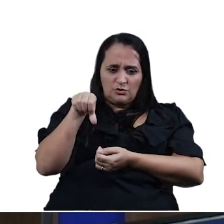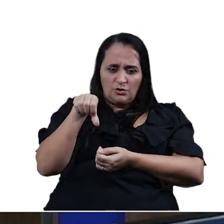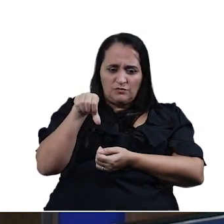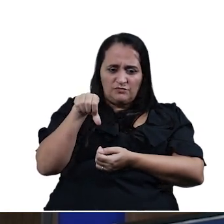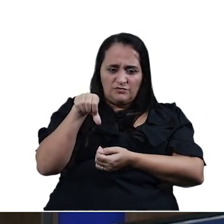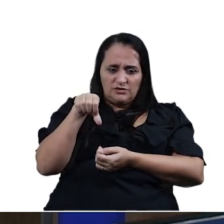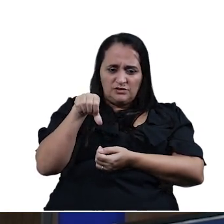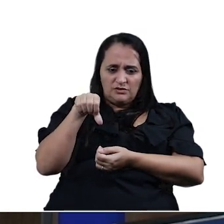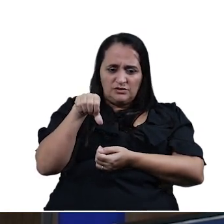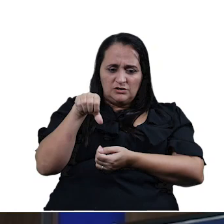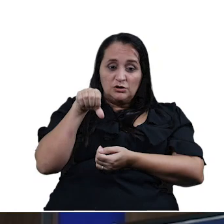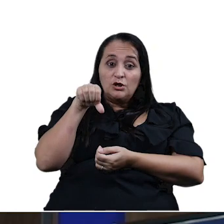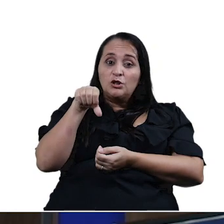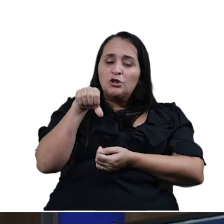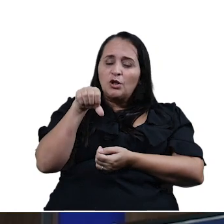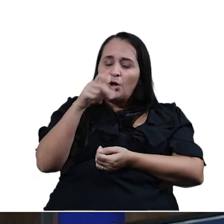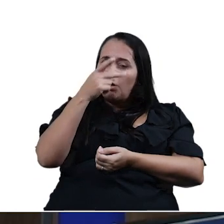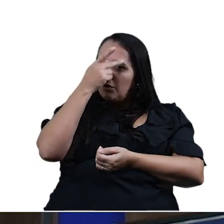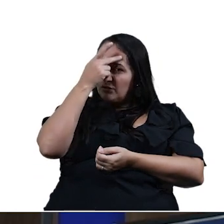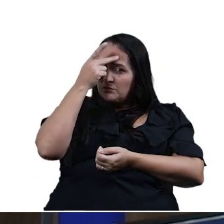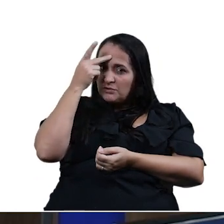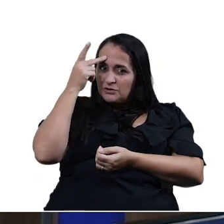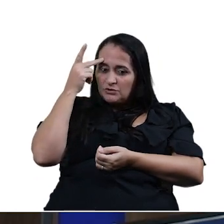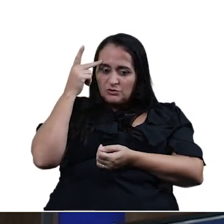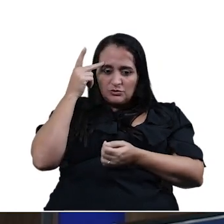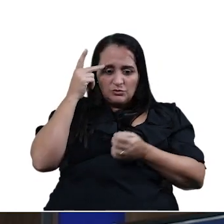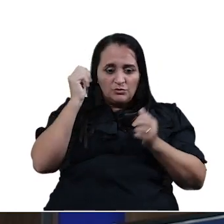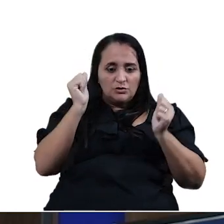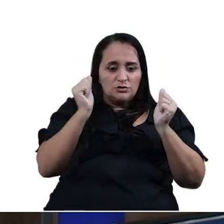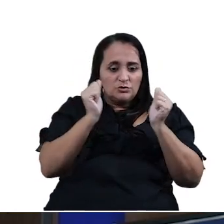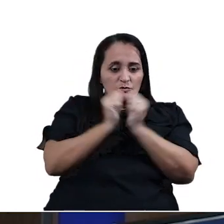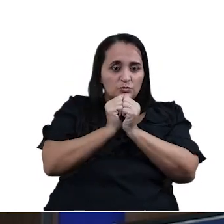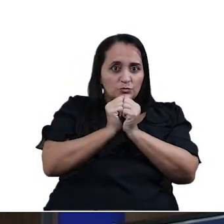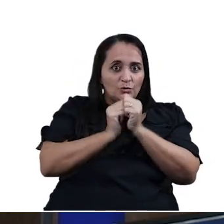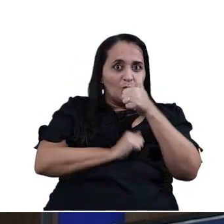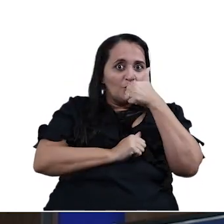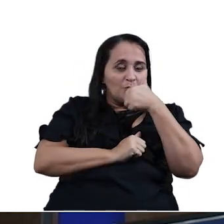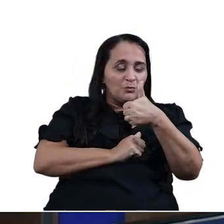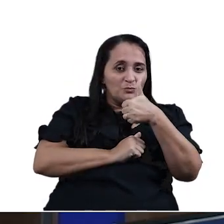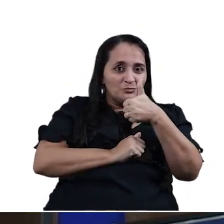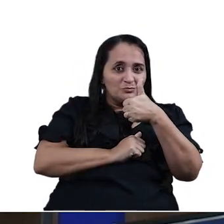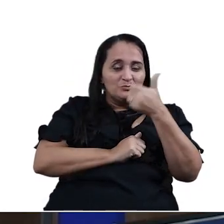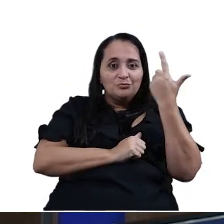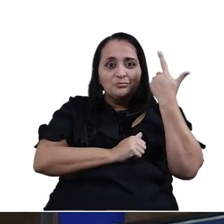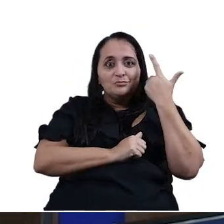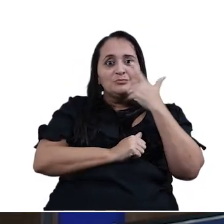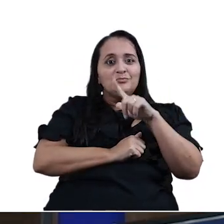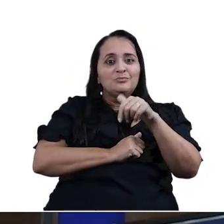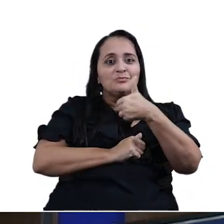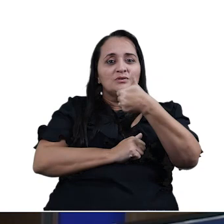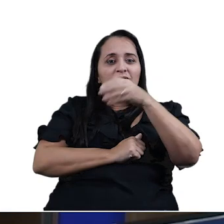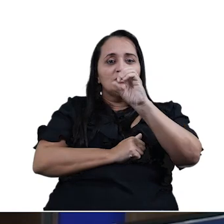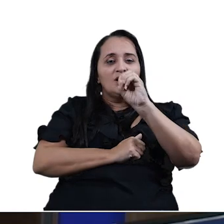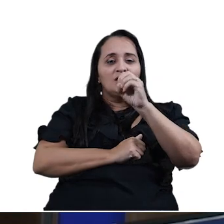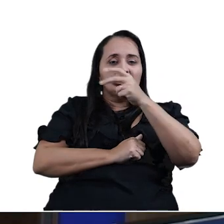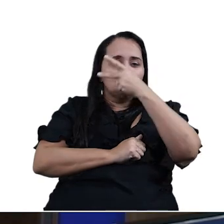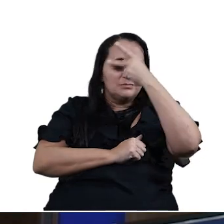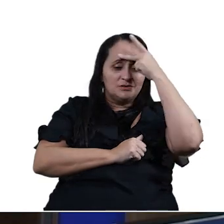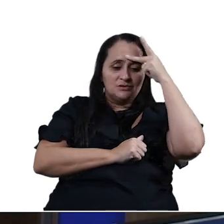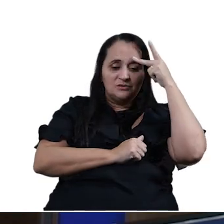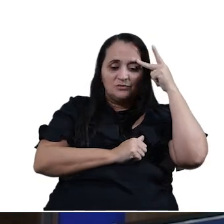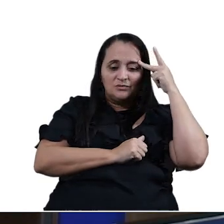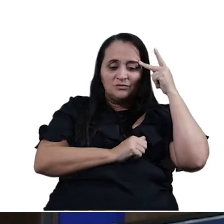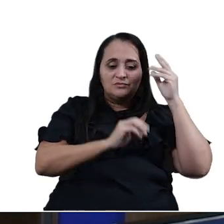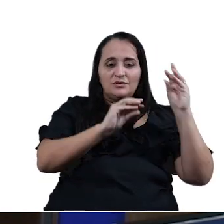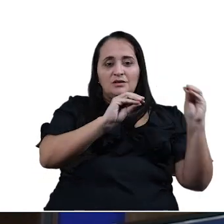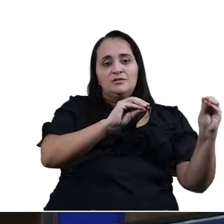7, 8, 9. Se juntou com este aqui, ficou 10. Aí foram aqui para